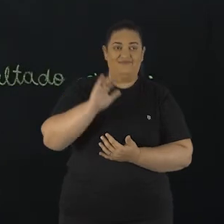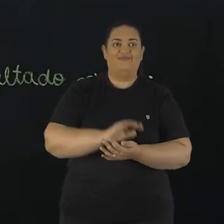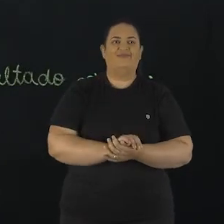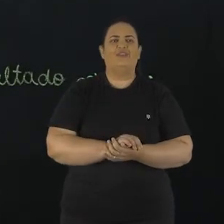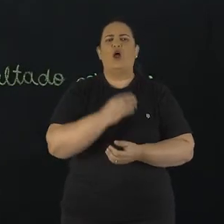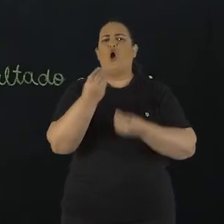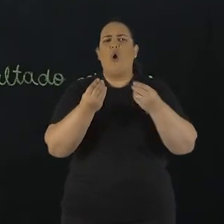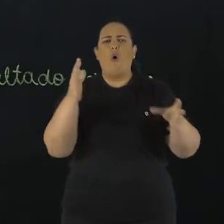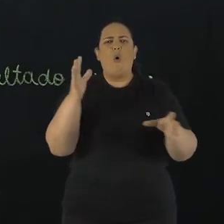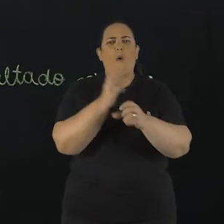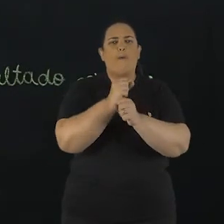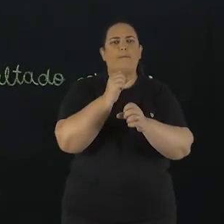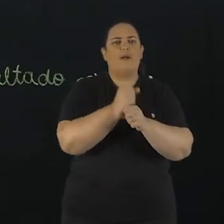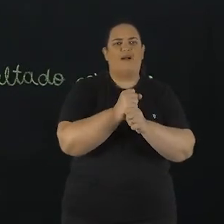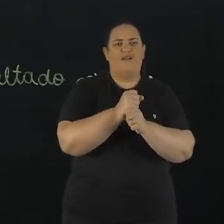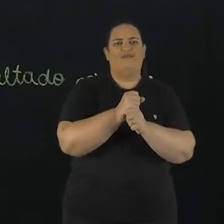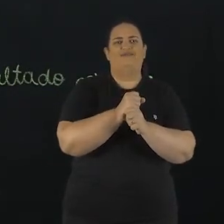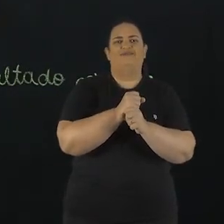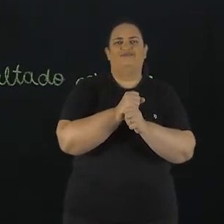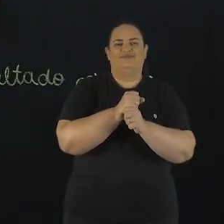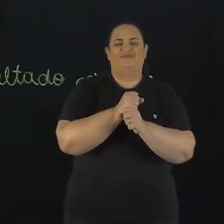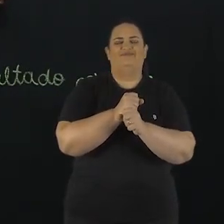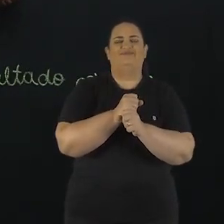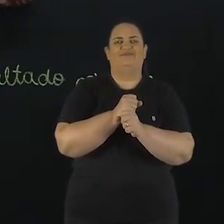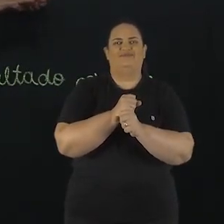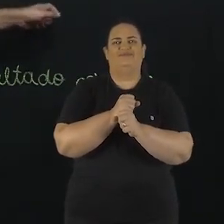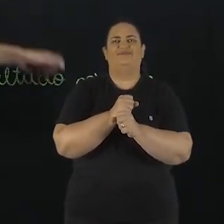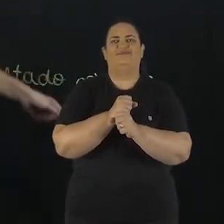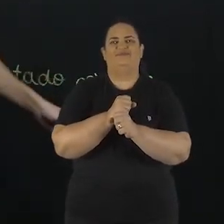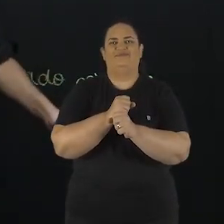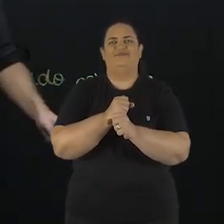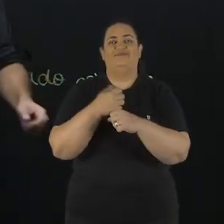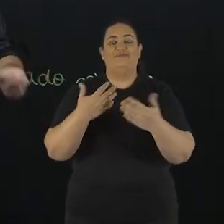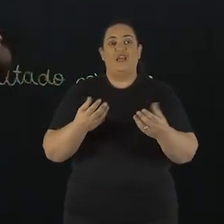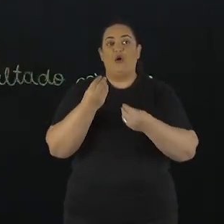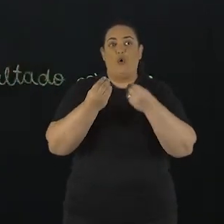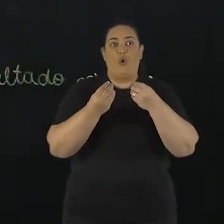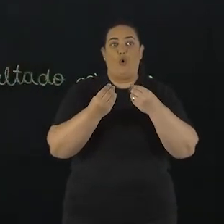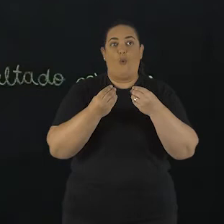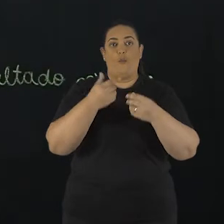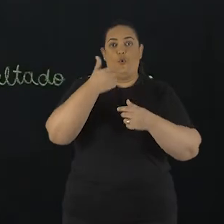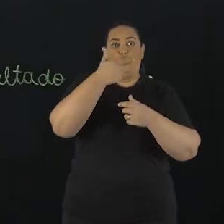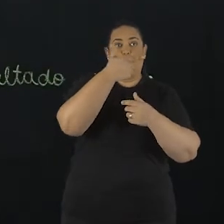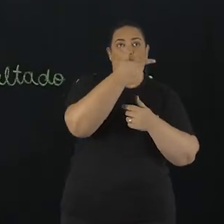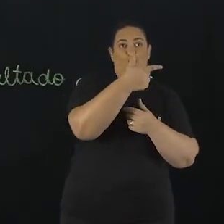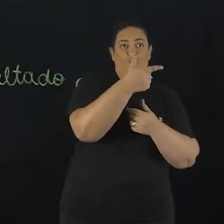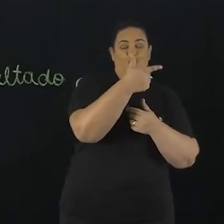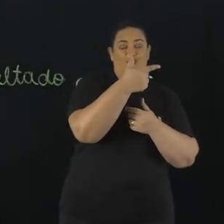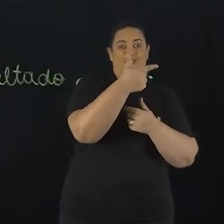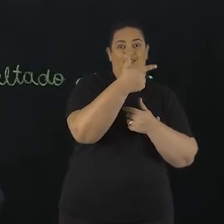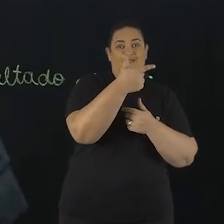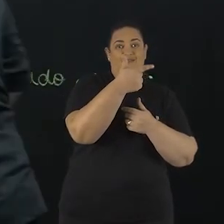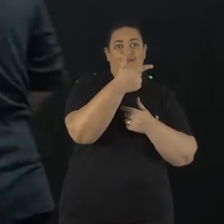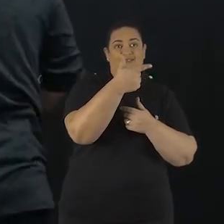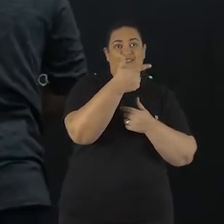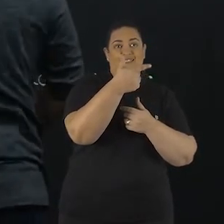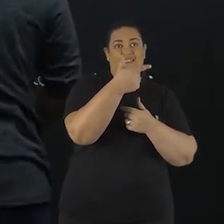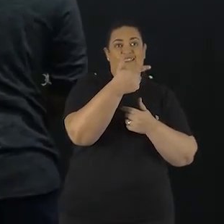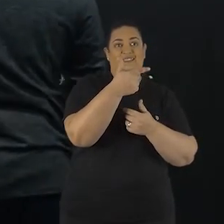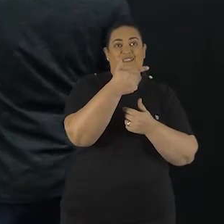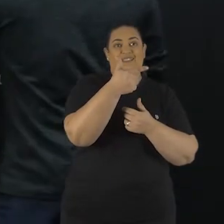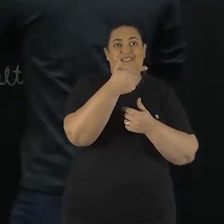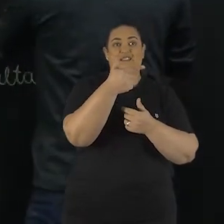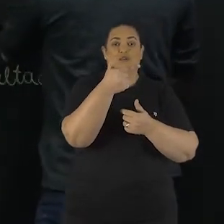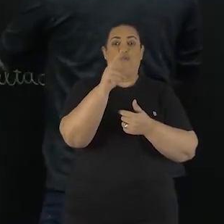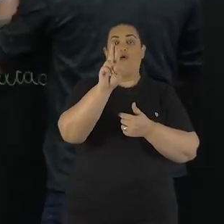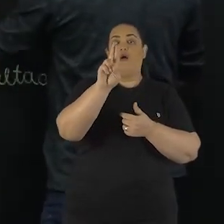redução percentual? Divida o valor da redução pelo valor inicial. O que isso quer dizer, então? O que